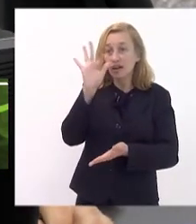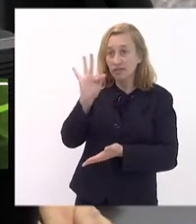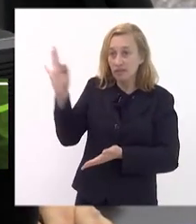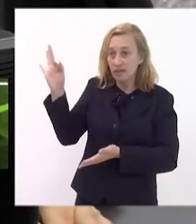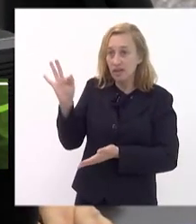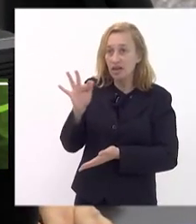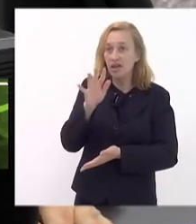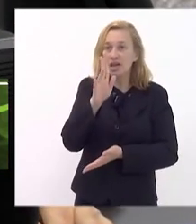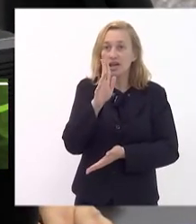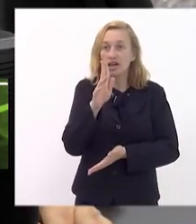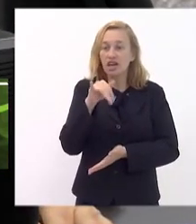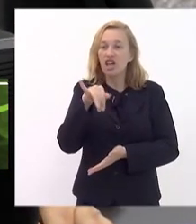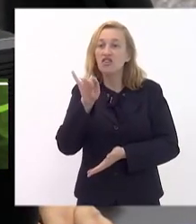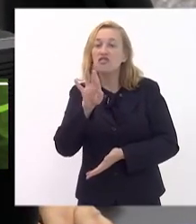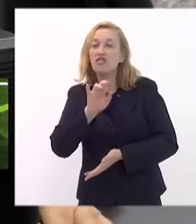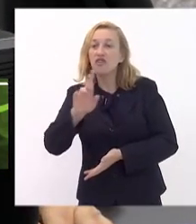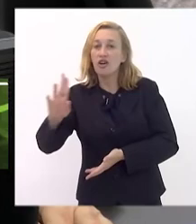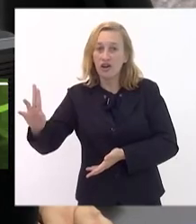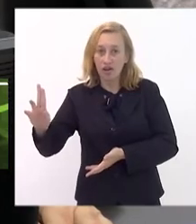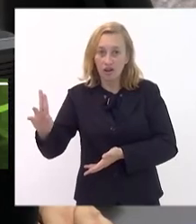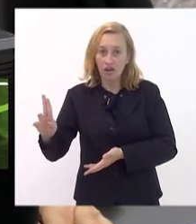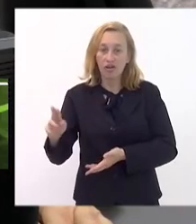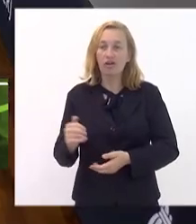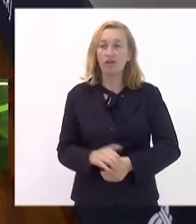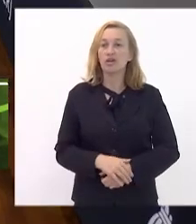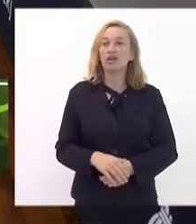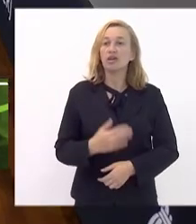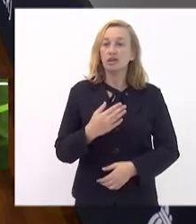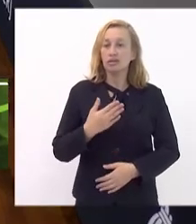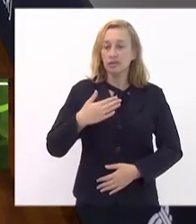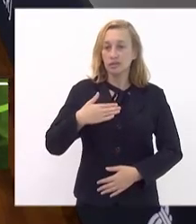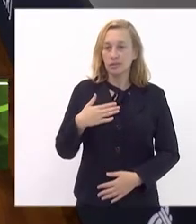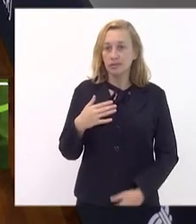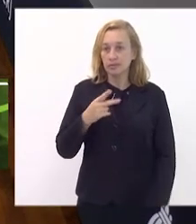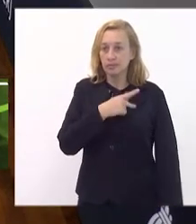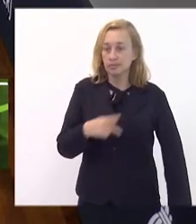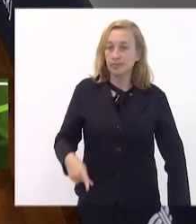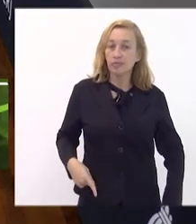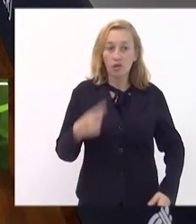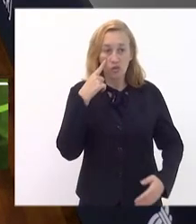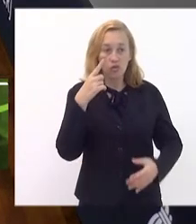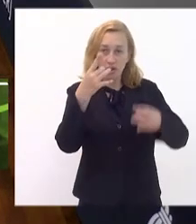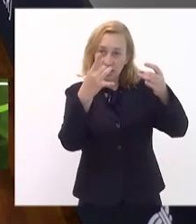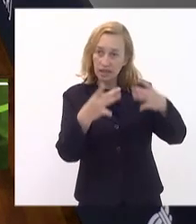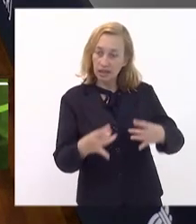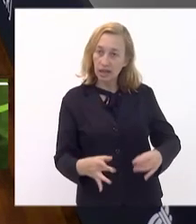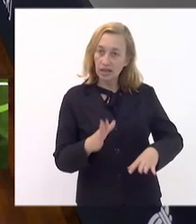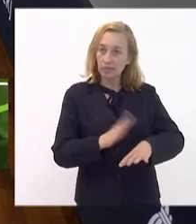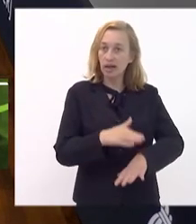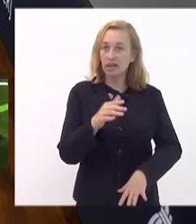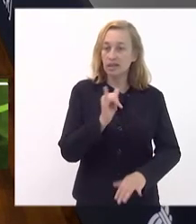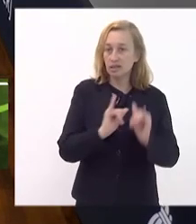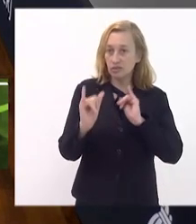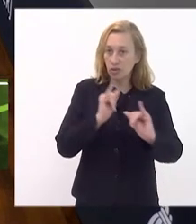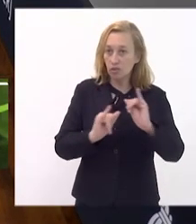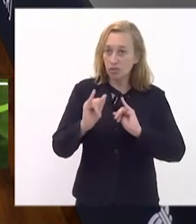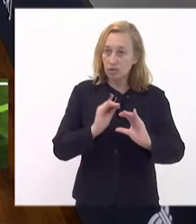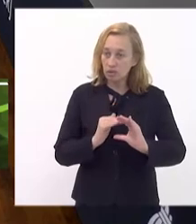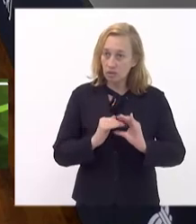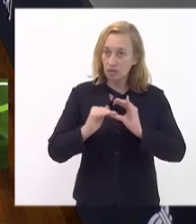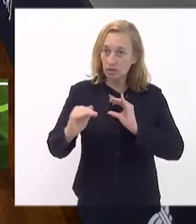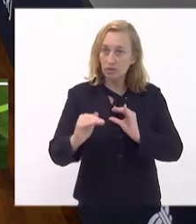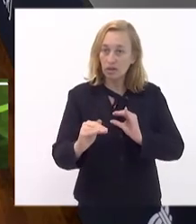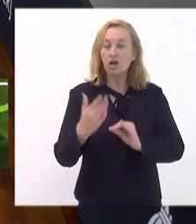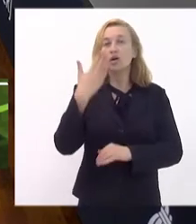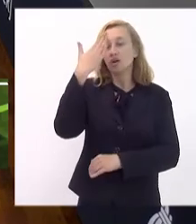fer. Presidente, eu me comprometo em levantar com mais detalhes esses dados e trazer. É para você, o